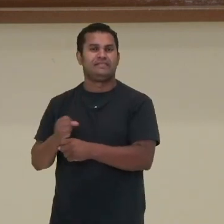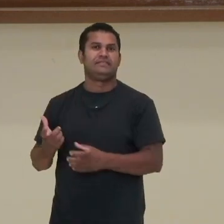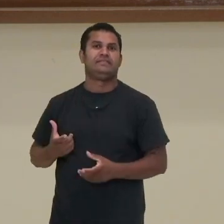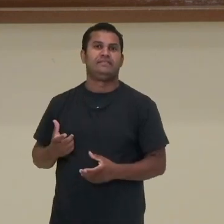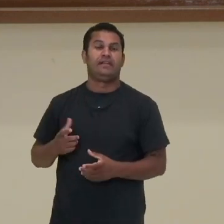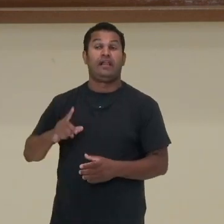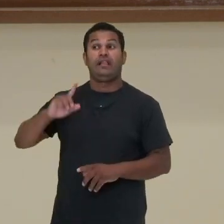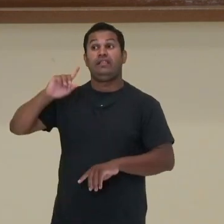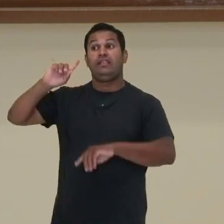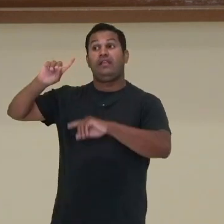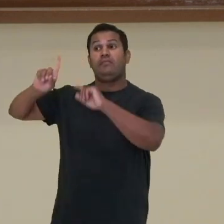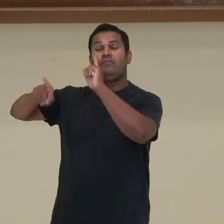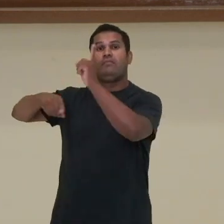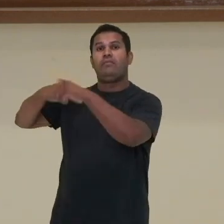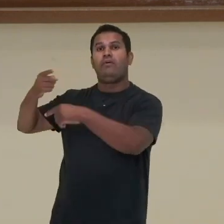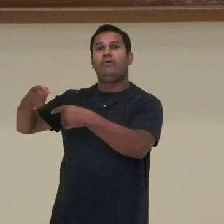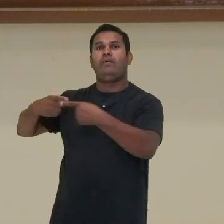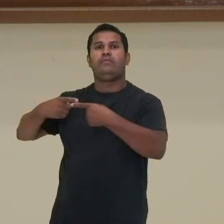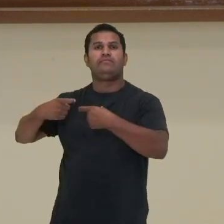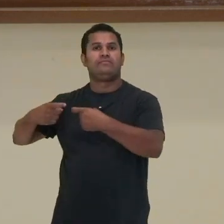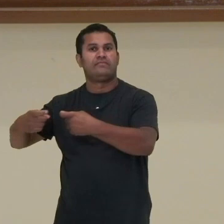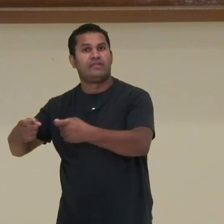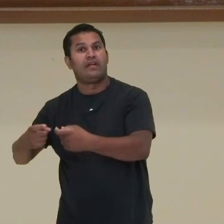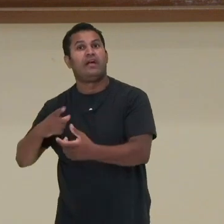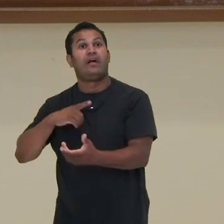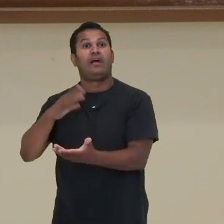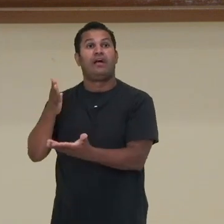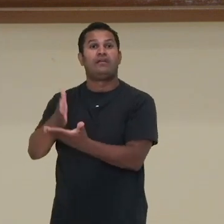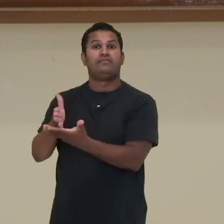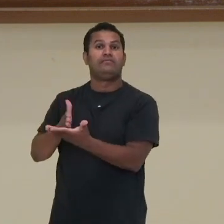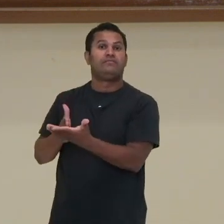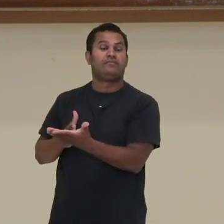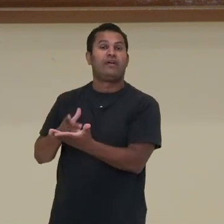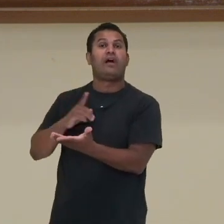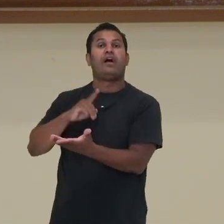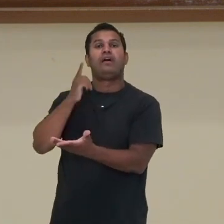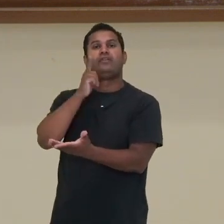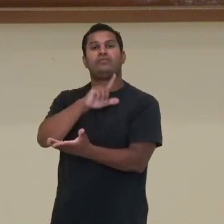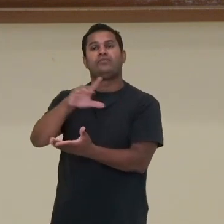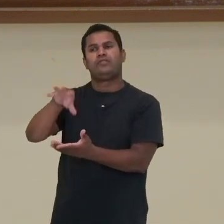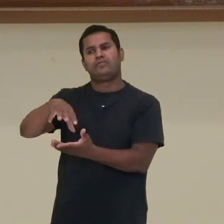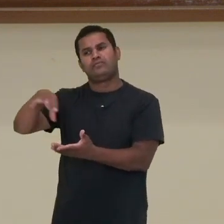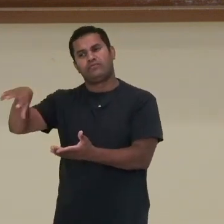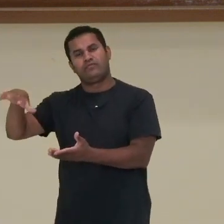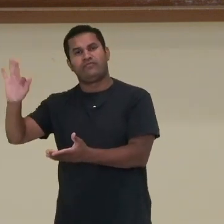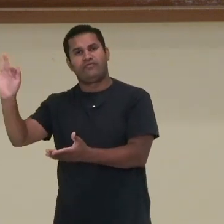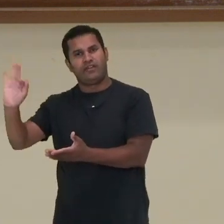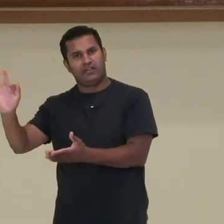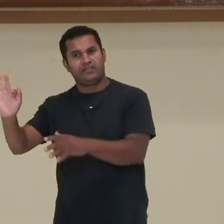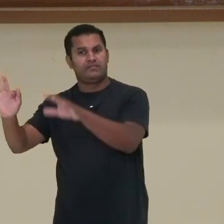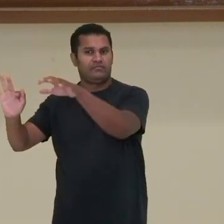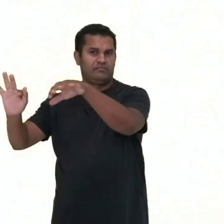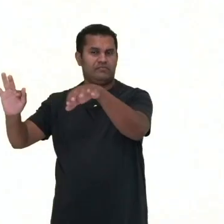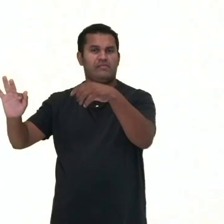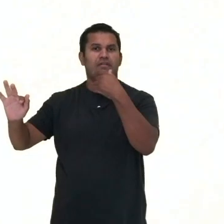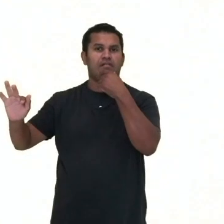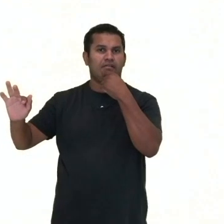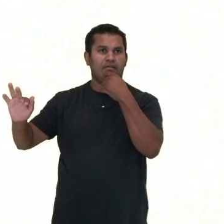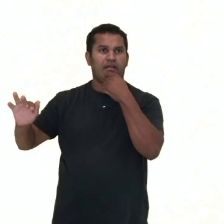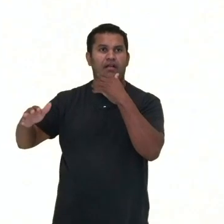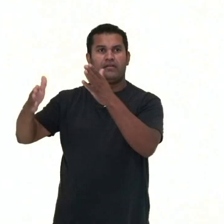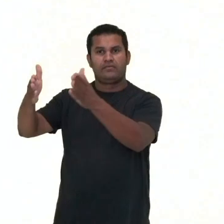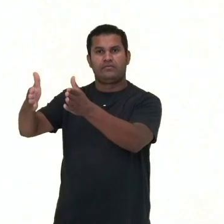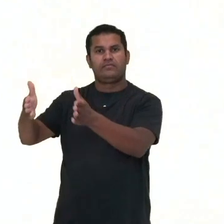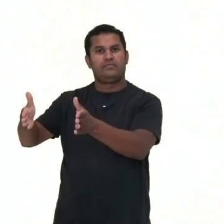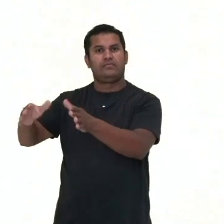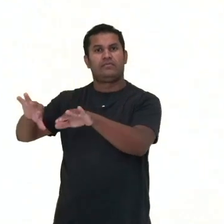organizar enquanto monarquia. Então isso é um ponto em comum entre essas monarquias, né? E aí então eles